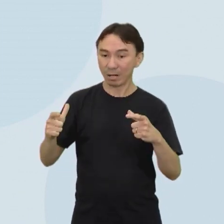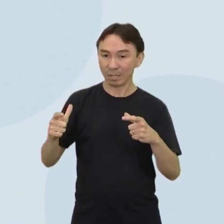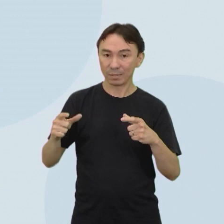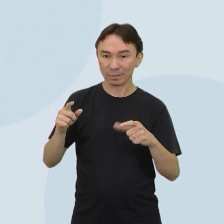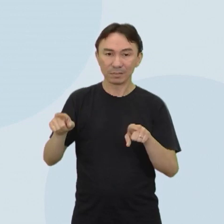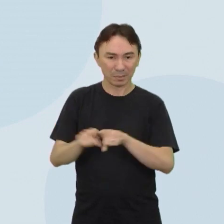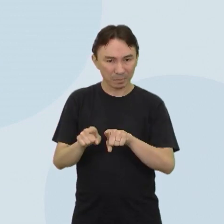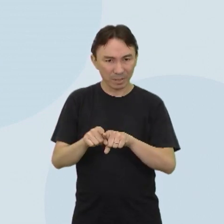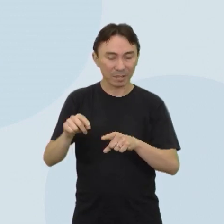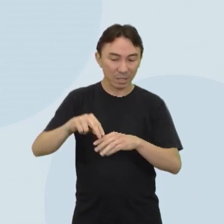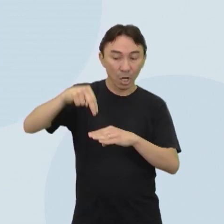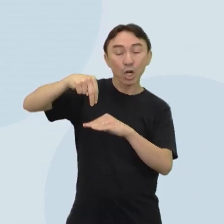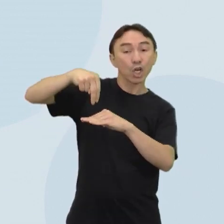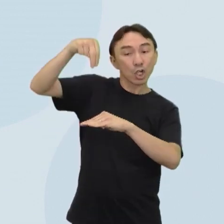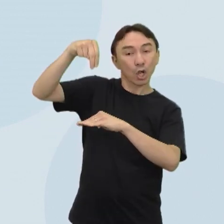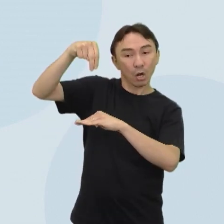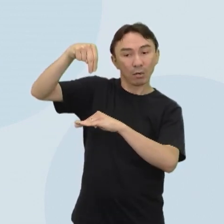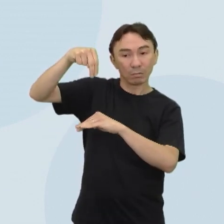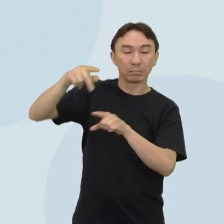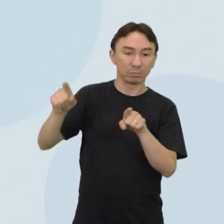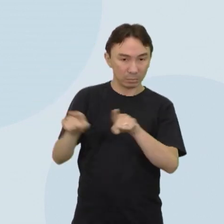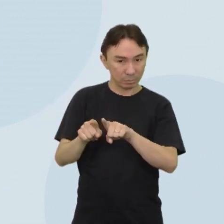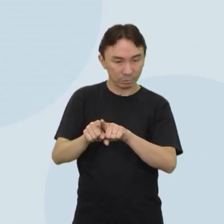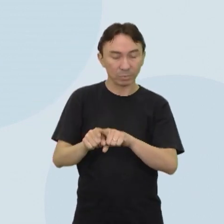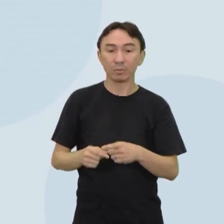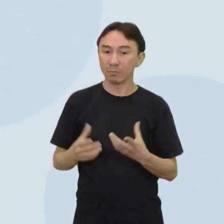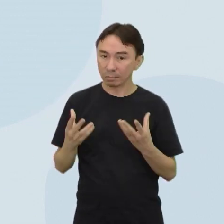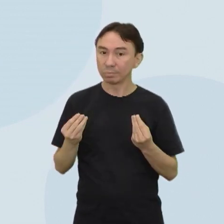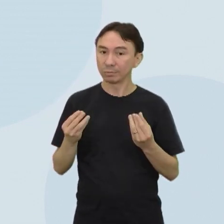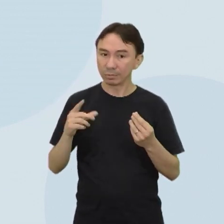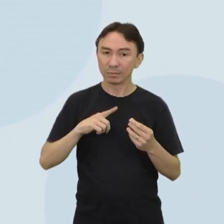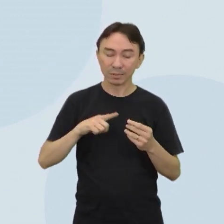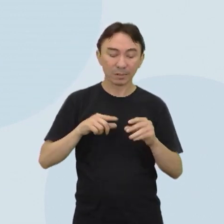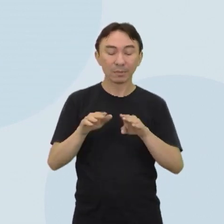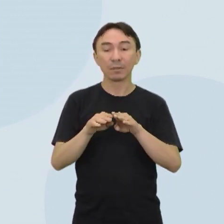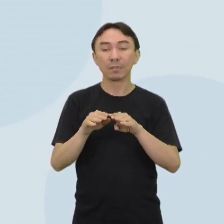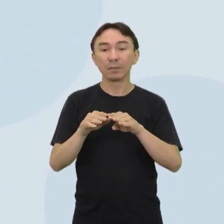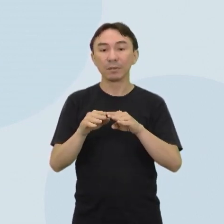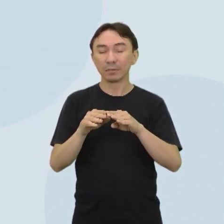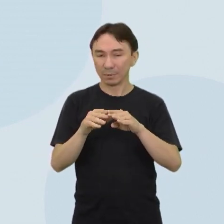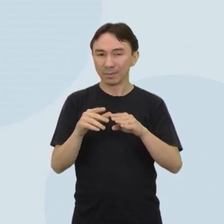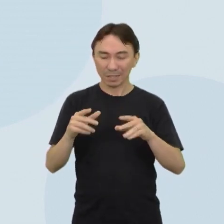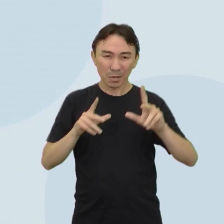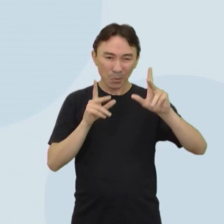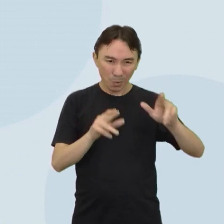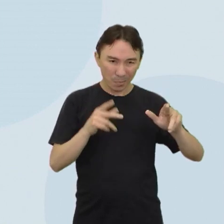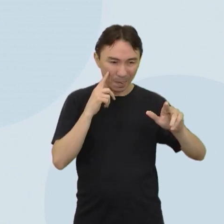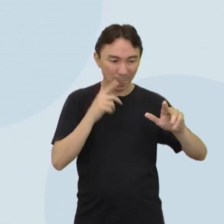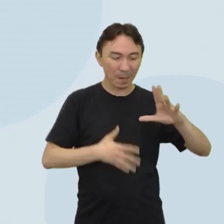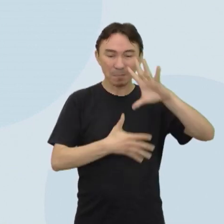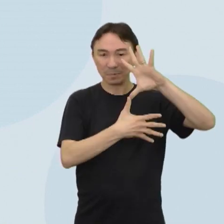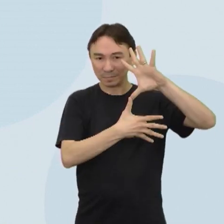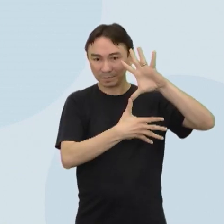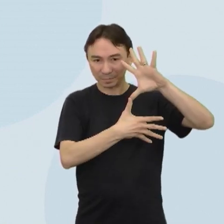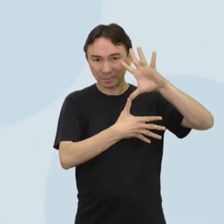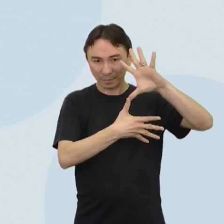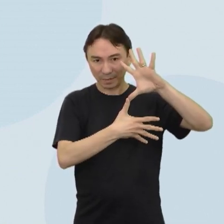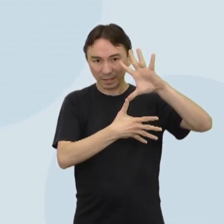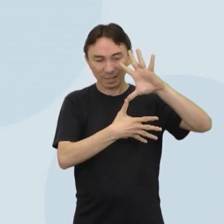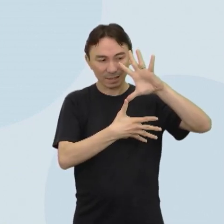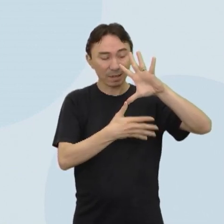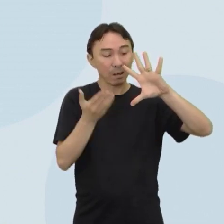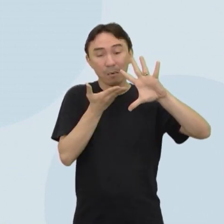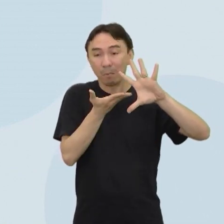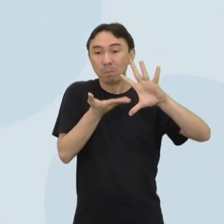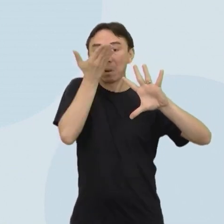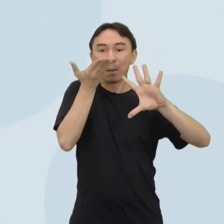hemisfério norte, né? Como acontece no hemisfério sul, né? Desculpa, no continente americano, que também tem o seu continente